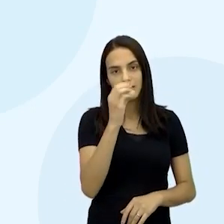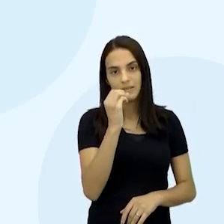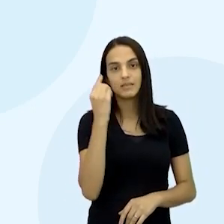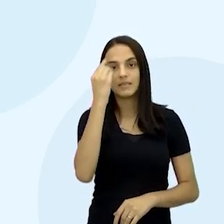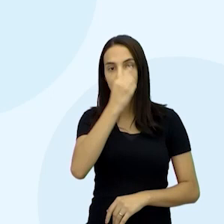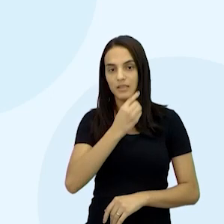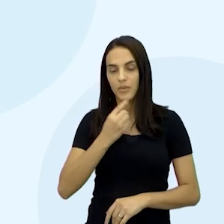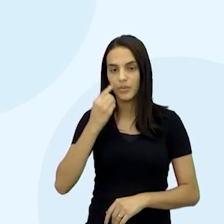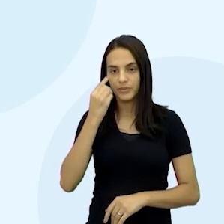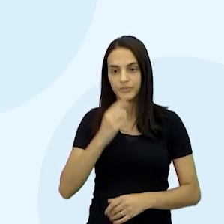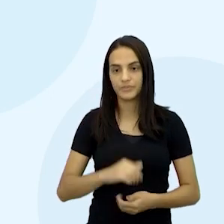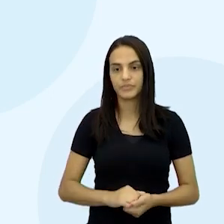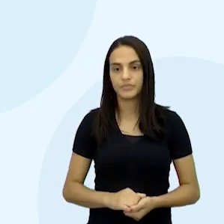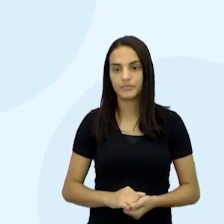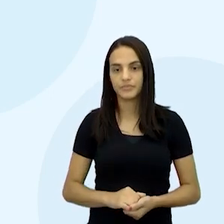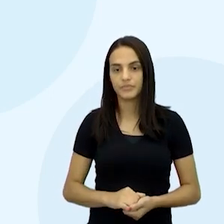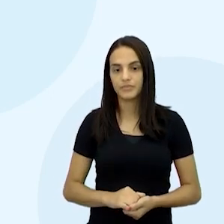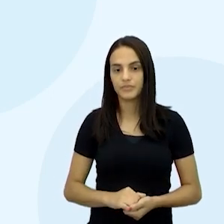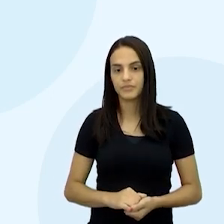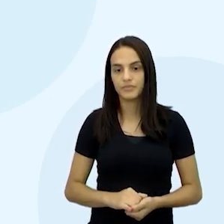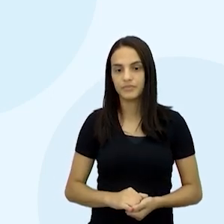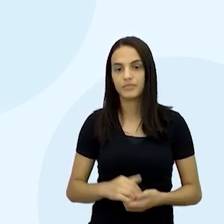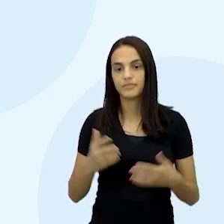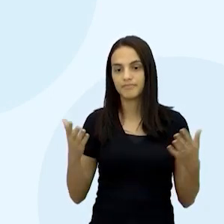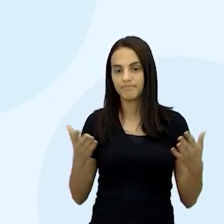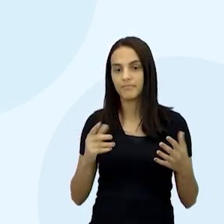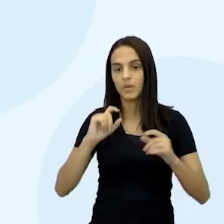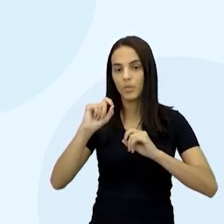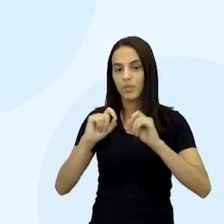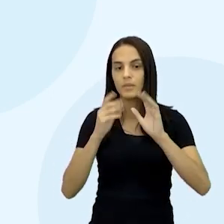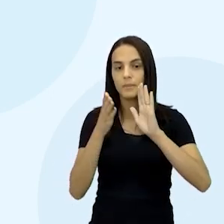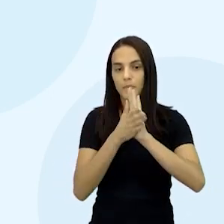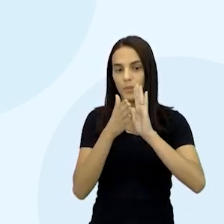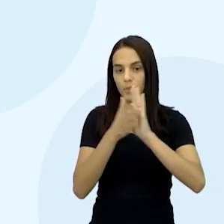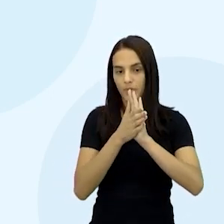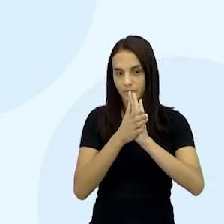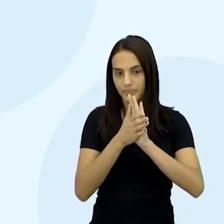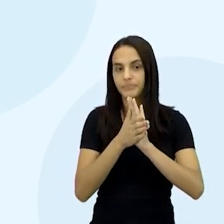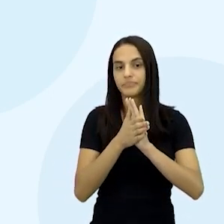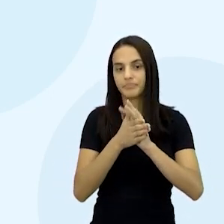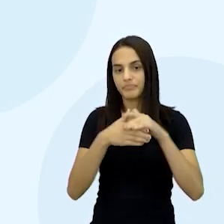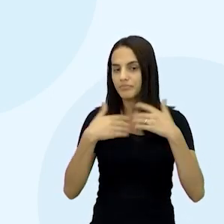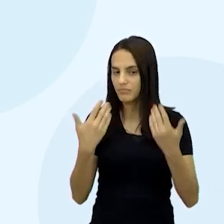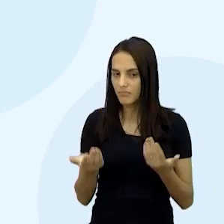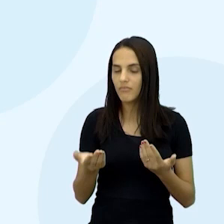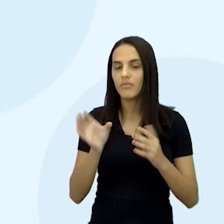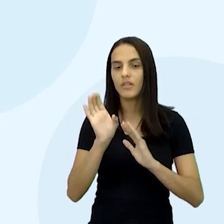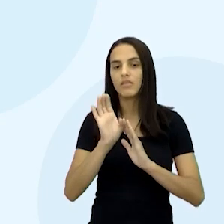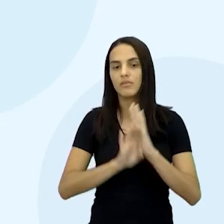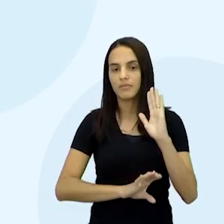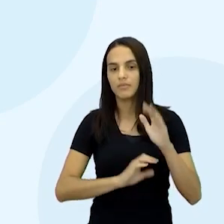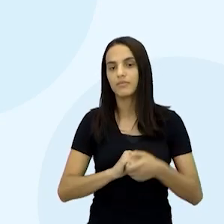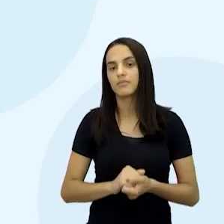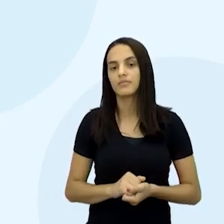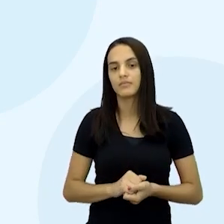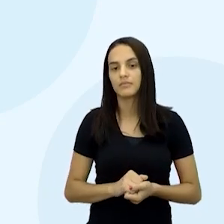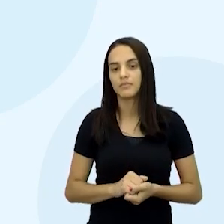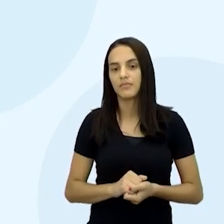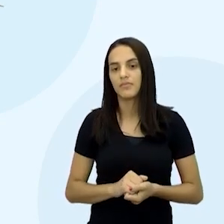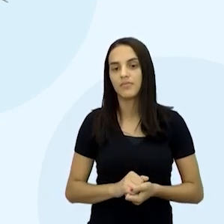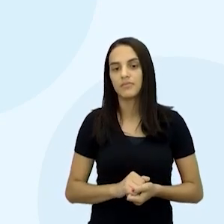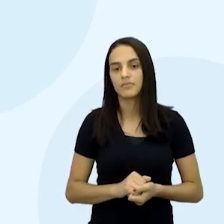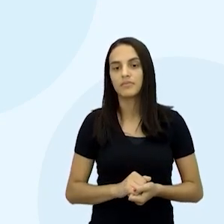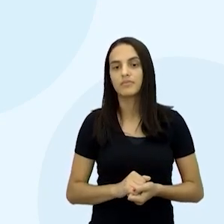30 horas. E aí nós temos aí, né, o que se propõe o componente curricular aí, né,